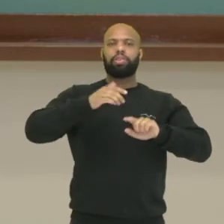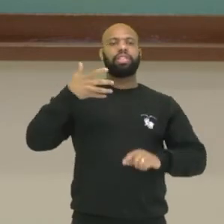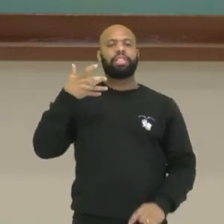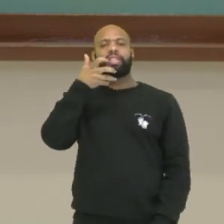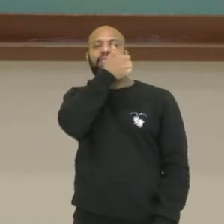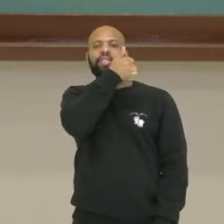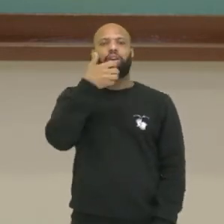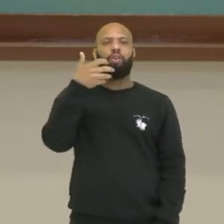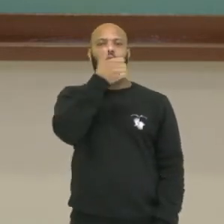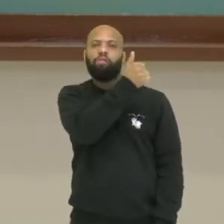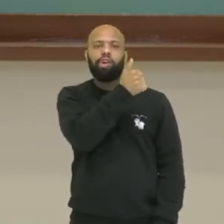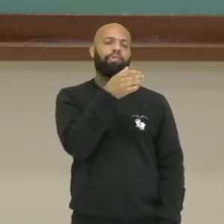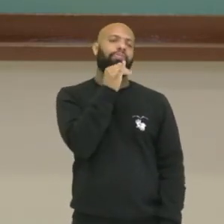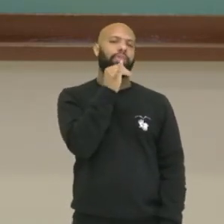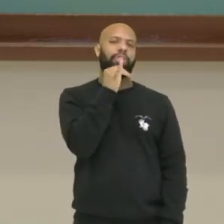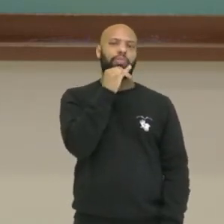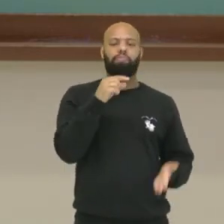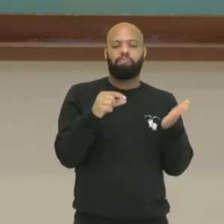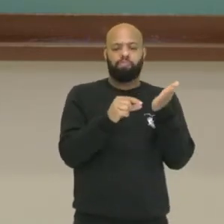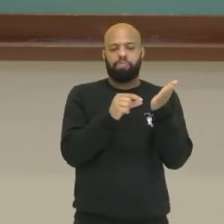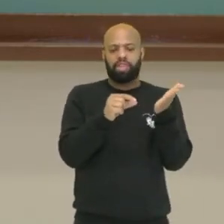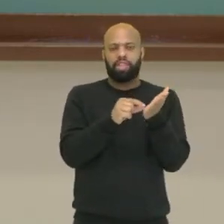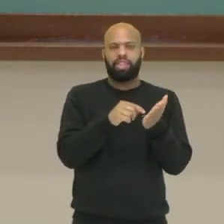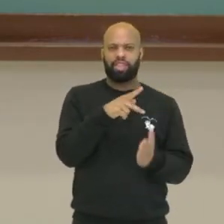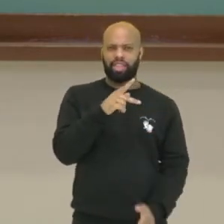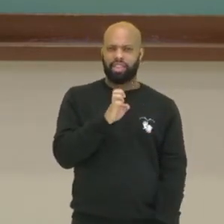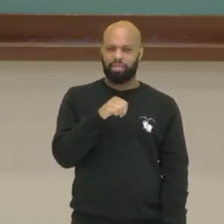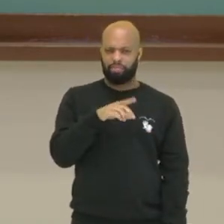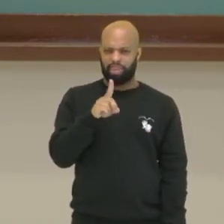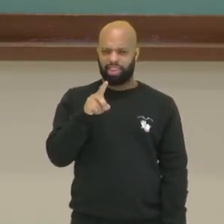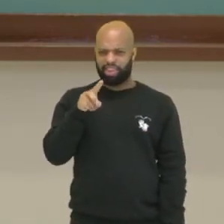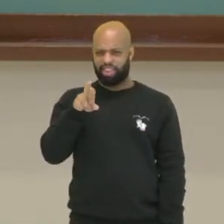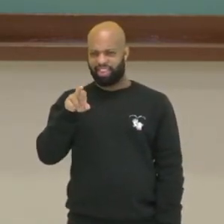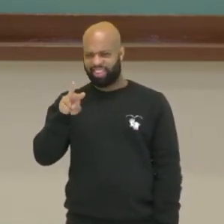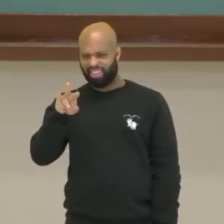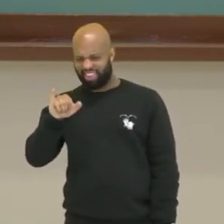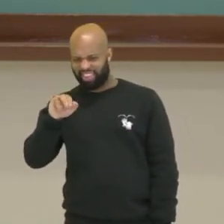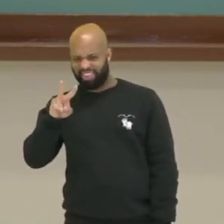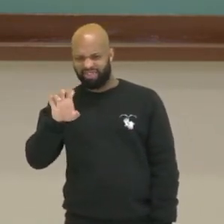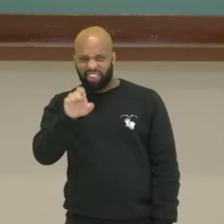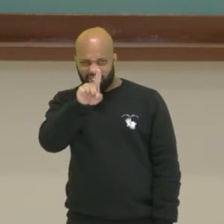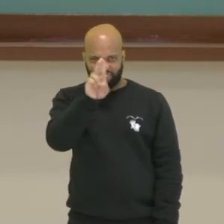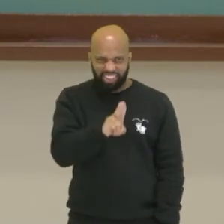armazenar ela num pendrive. Você ainda usa pendrive?